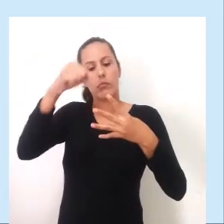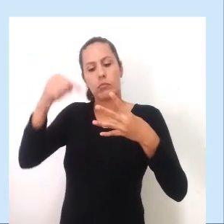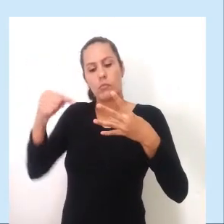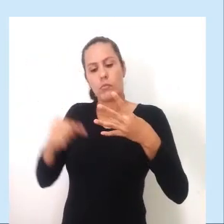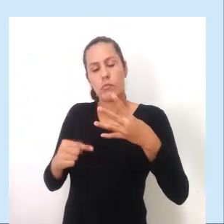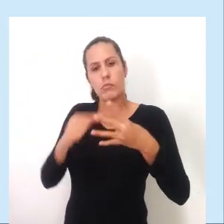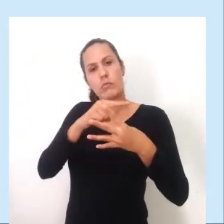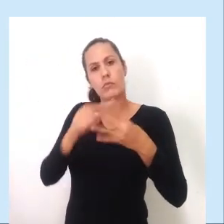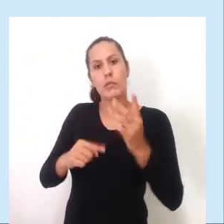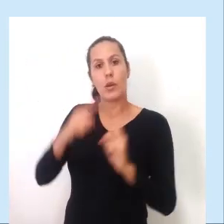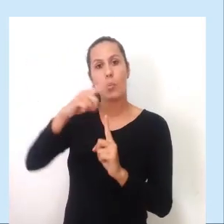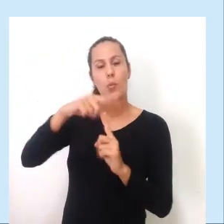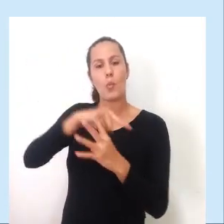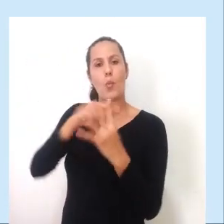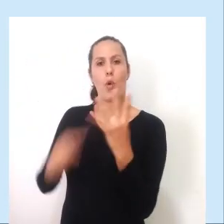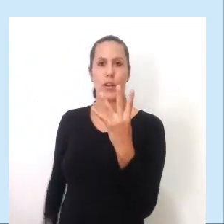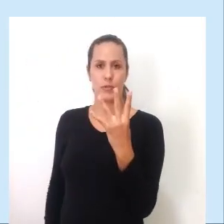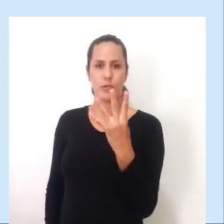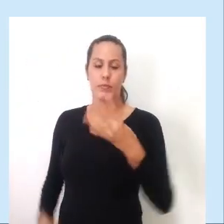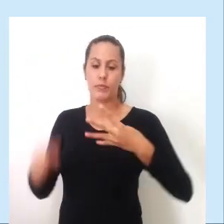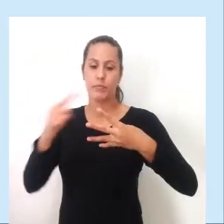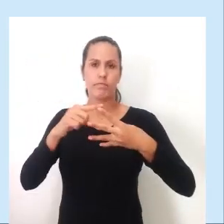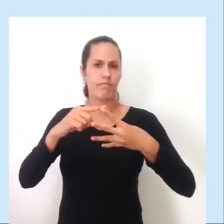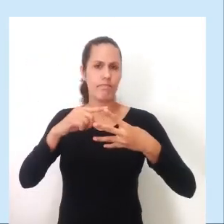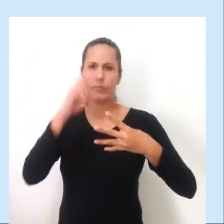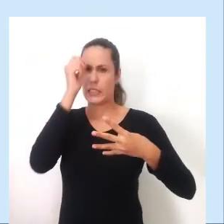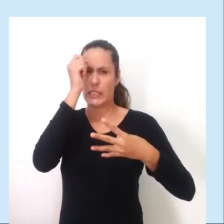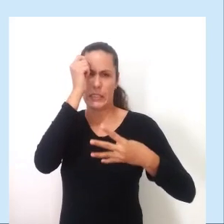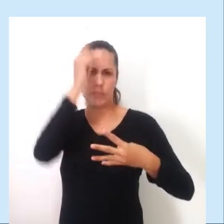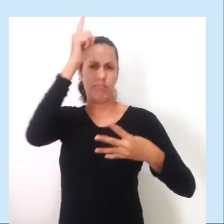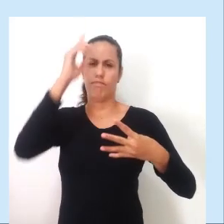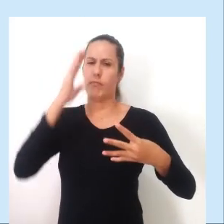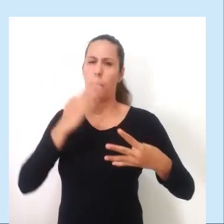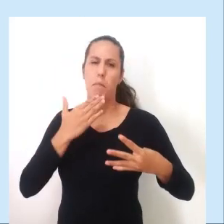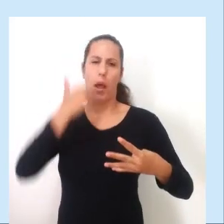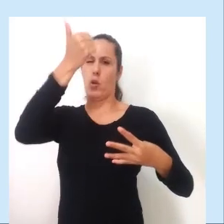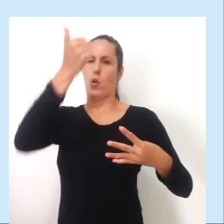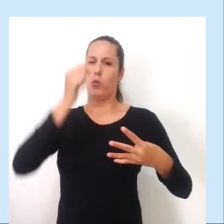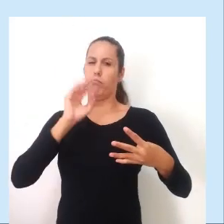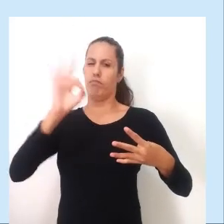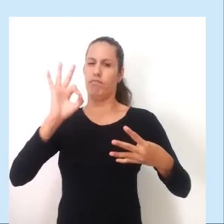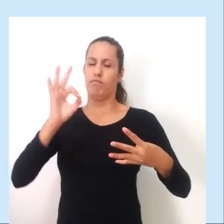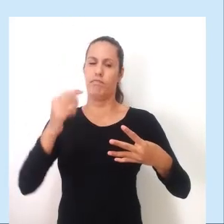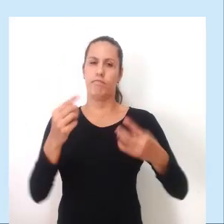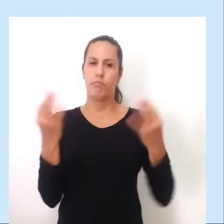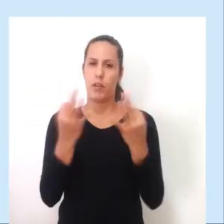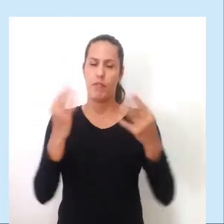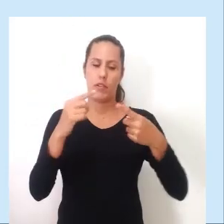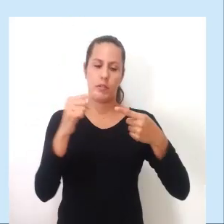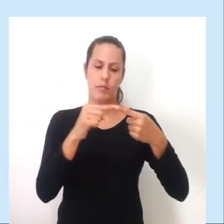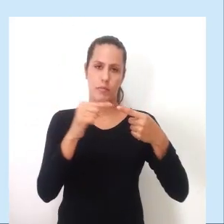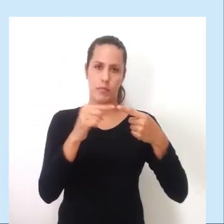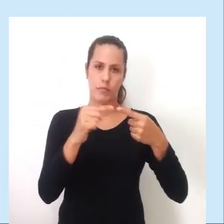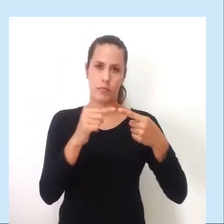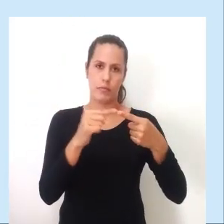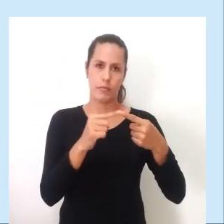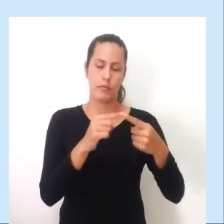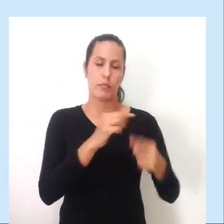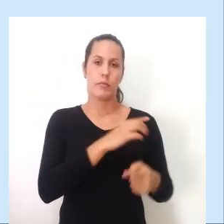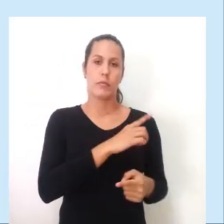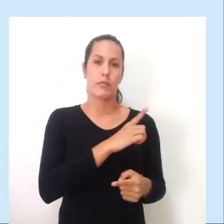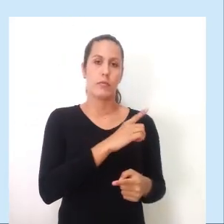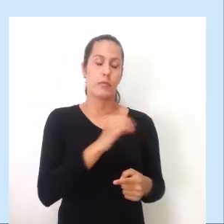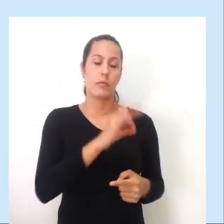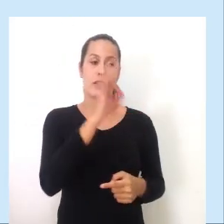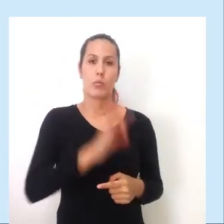fossilizações. Primeira, a ideal e a mais rara, que seria mumificação ou